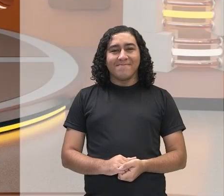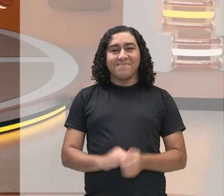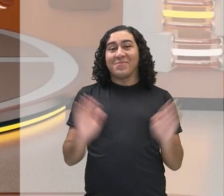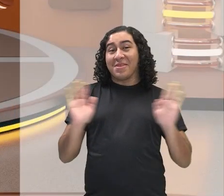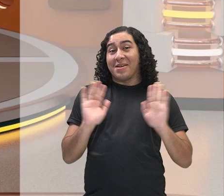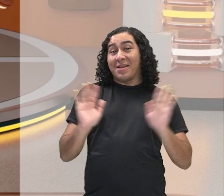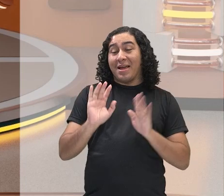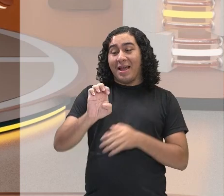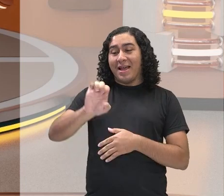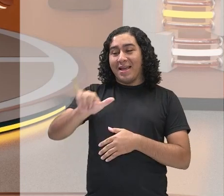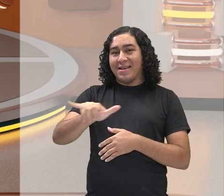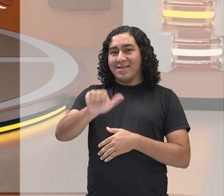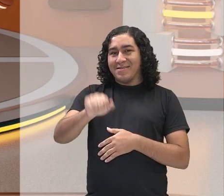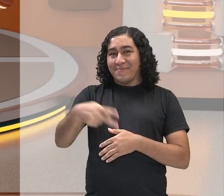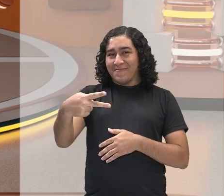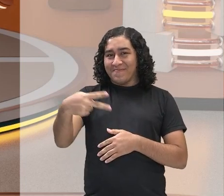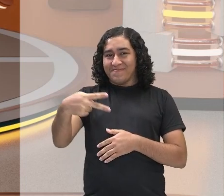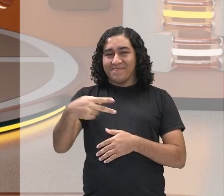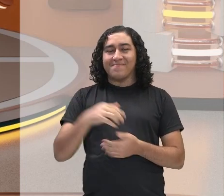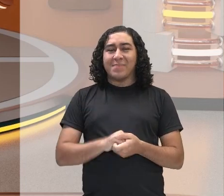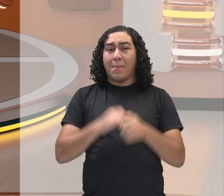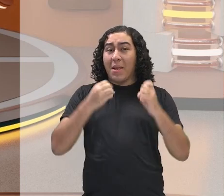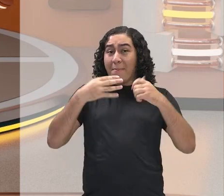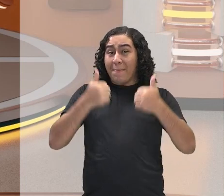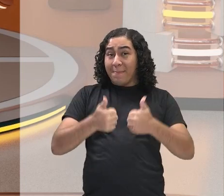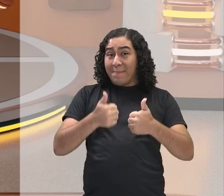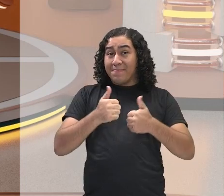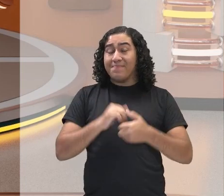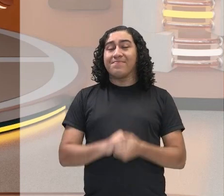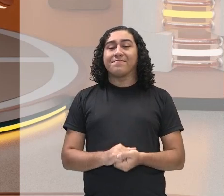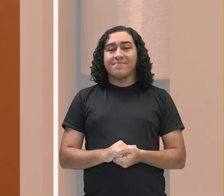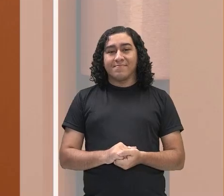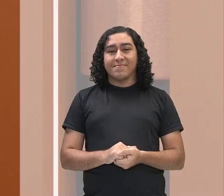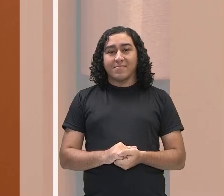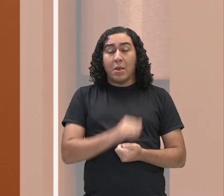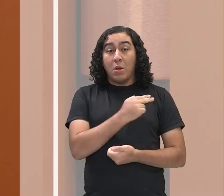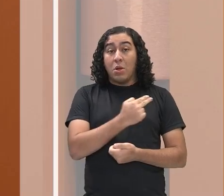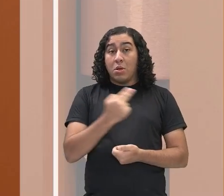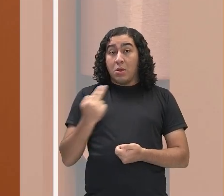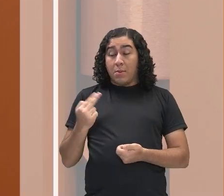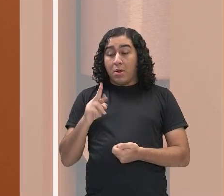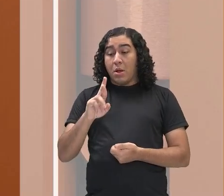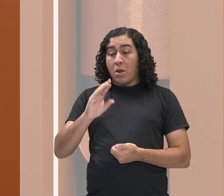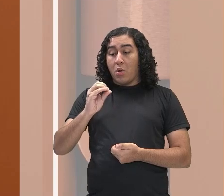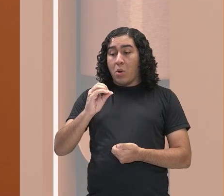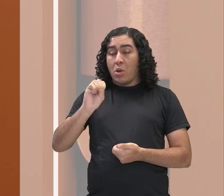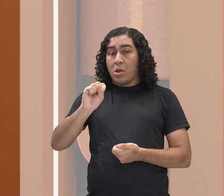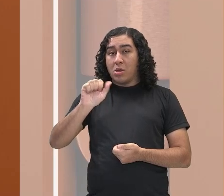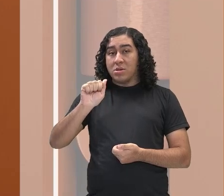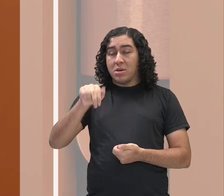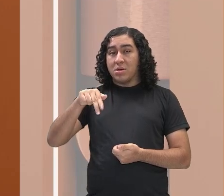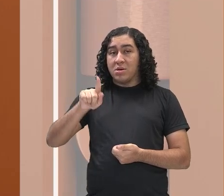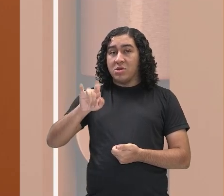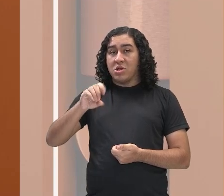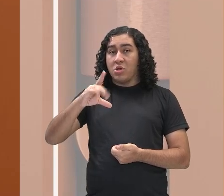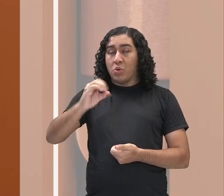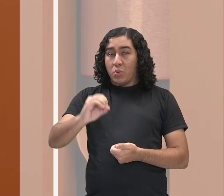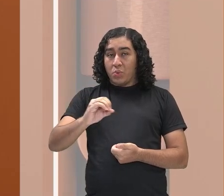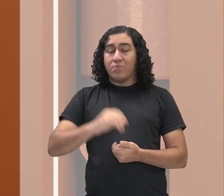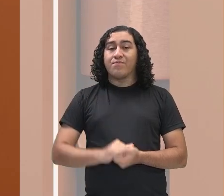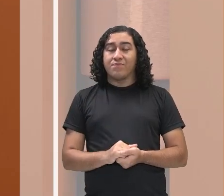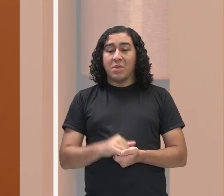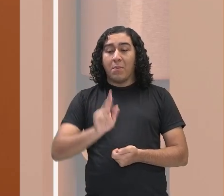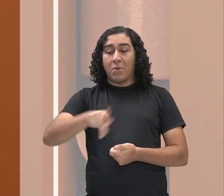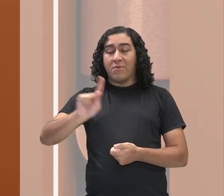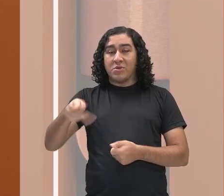Olá, EJA, segunda fase, tudo bem com vocês? Eu sou o professor Rosângelo Assis, professor